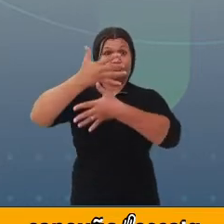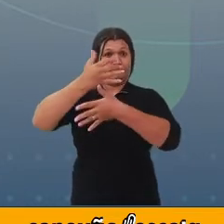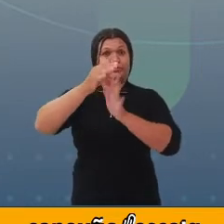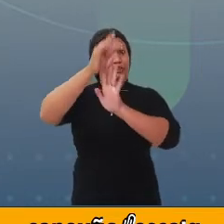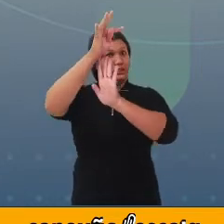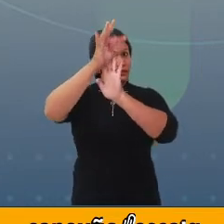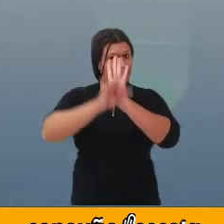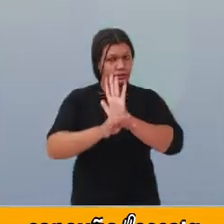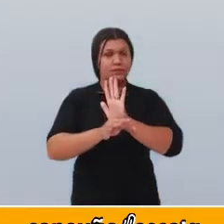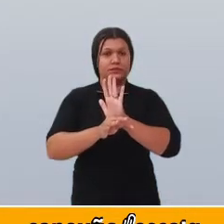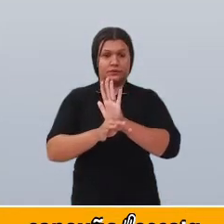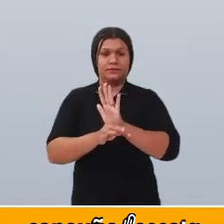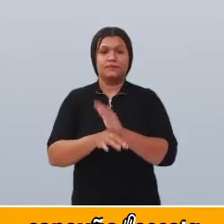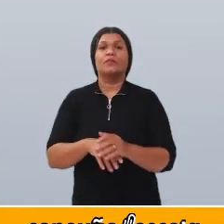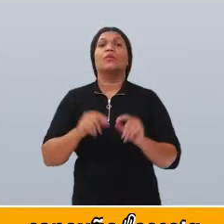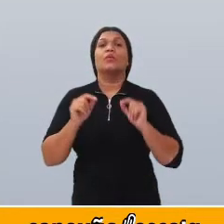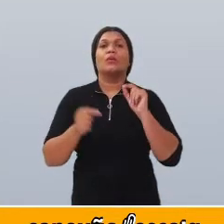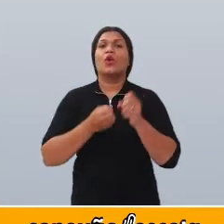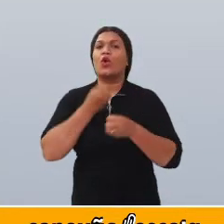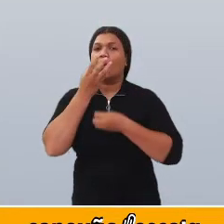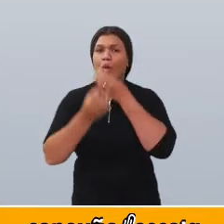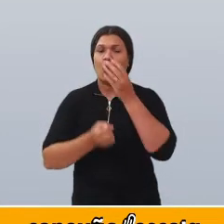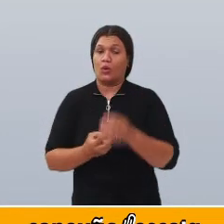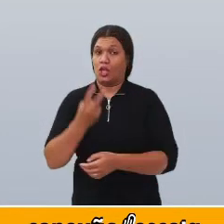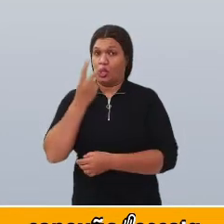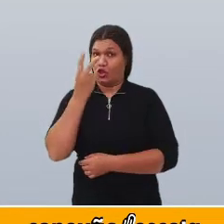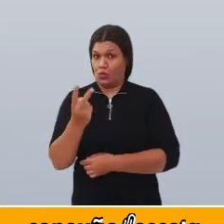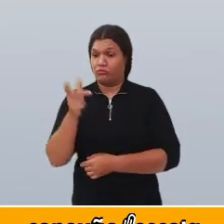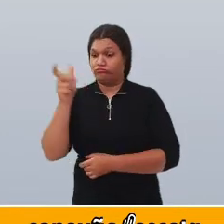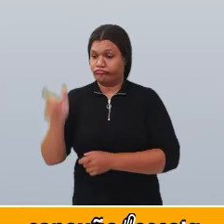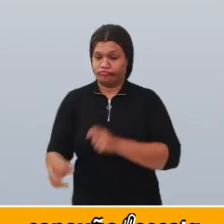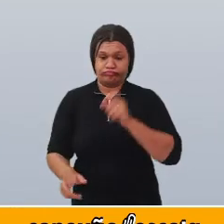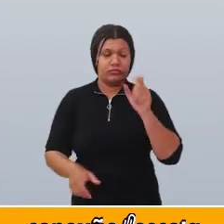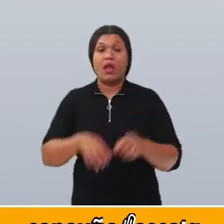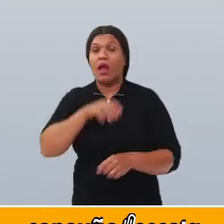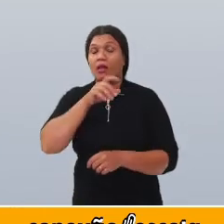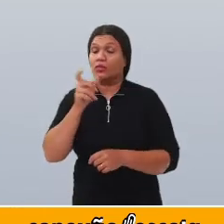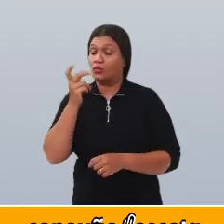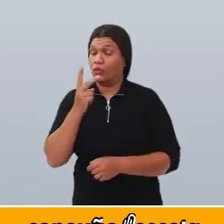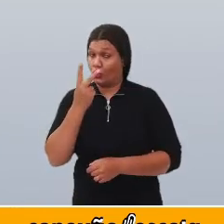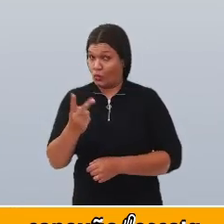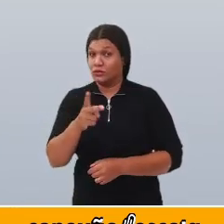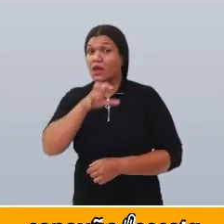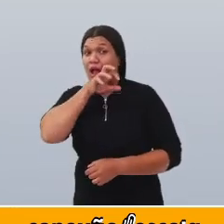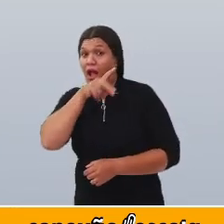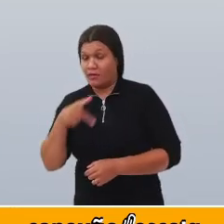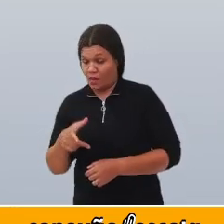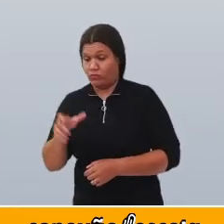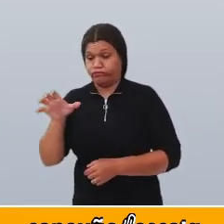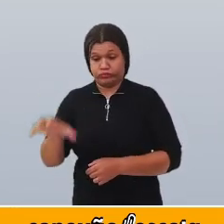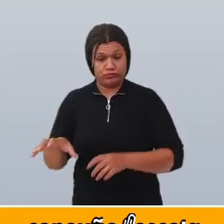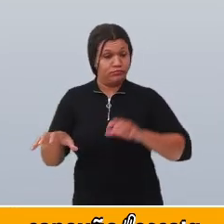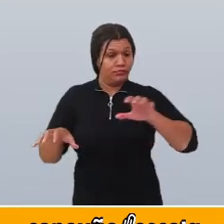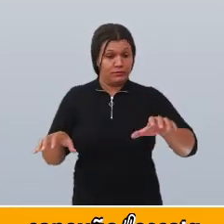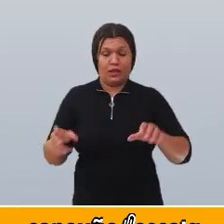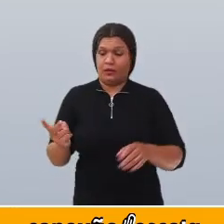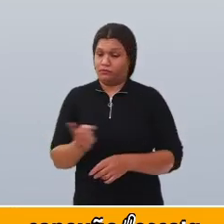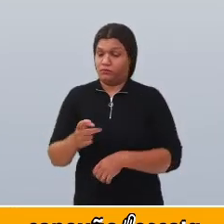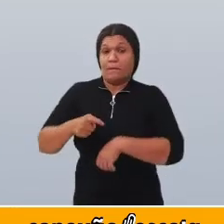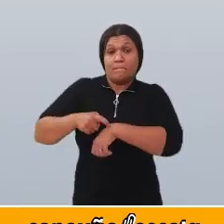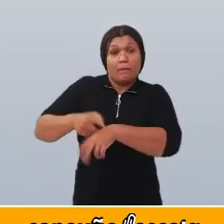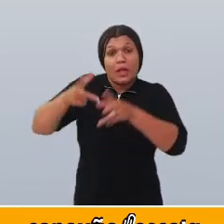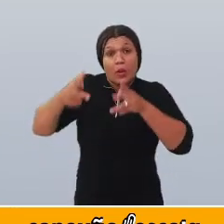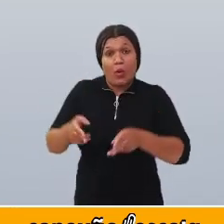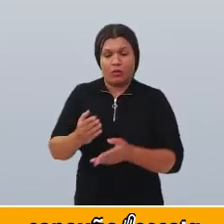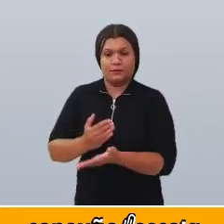dessa narrativa, relata dois animais que, ao mesmo tempo, começam a construir uma casa